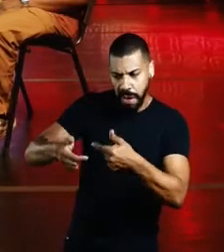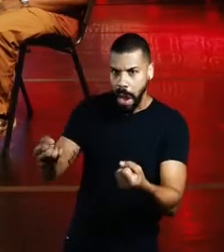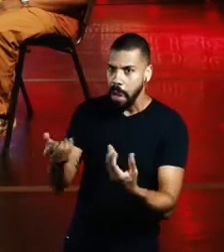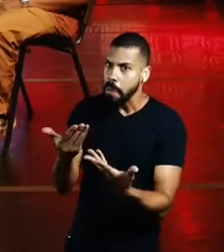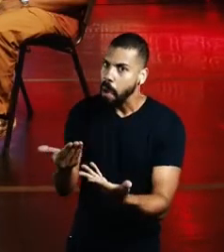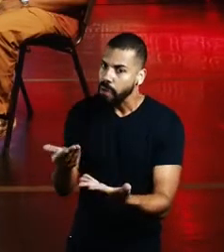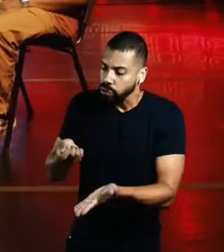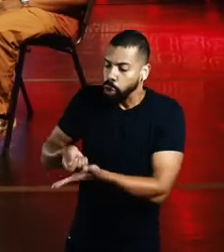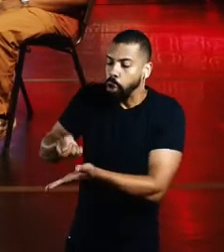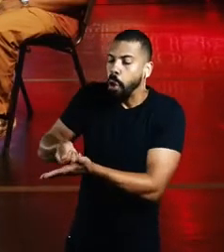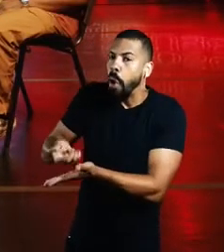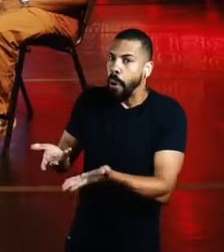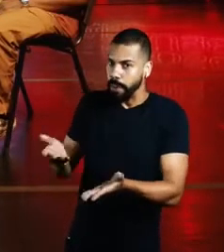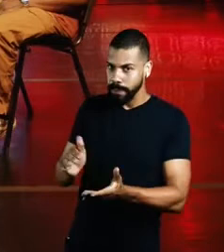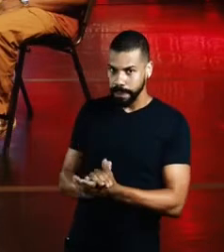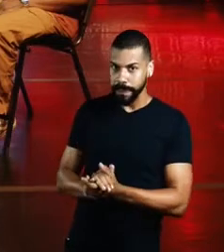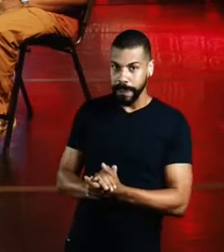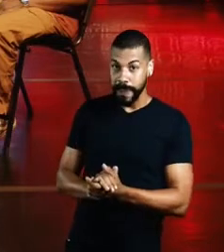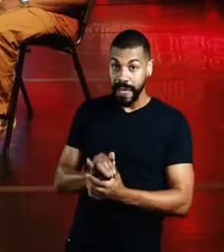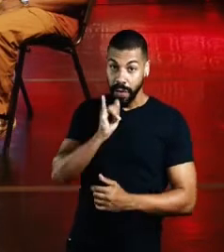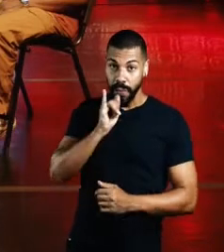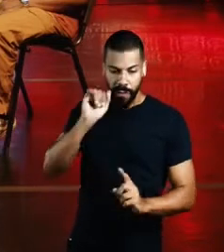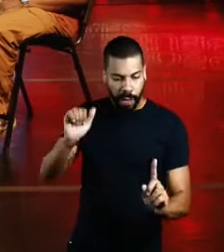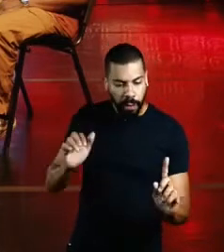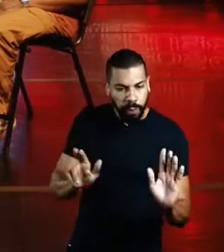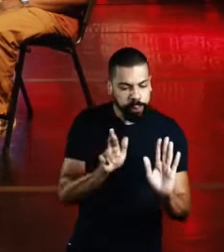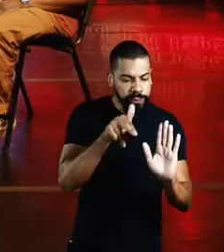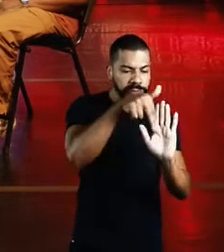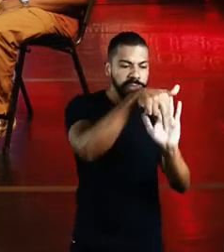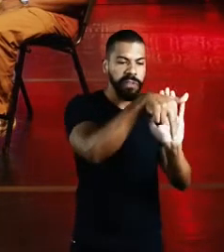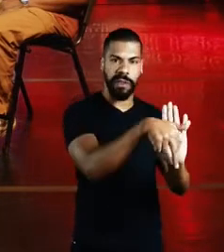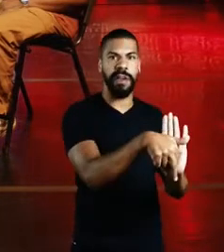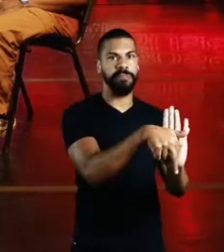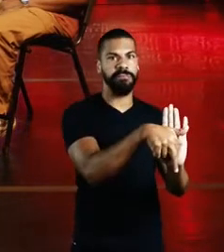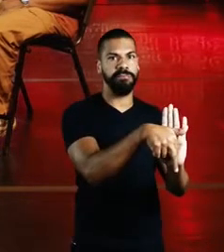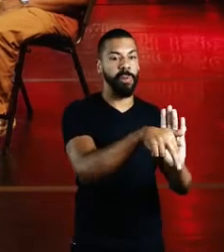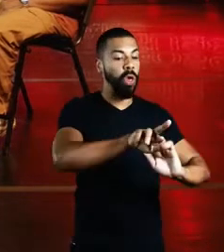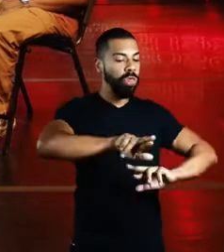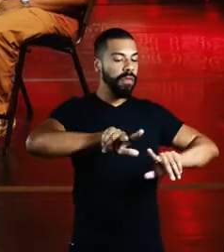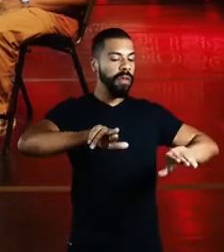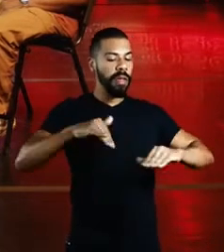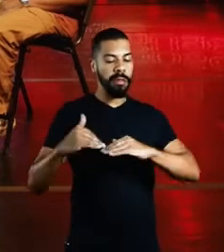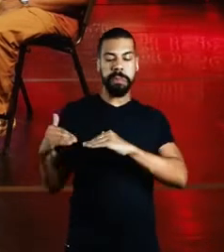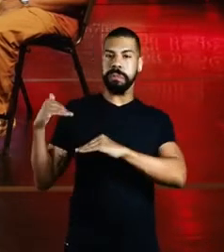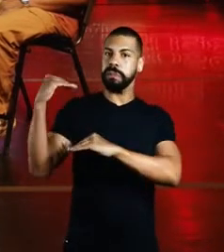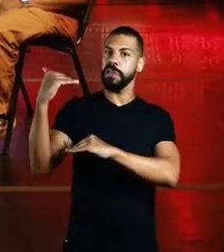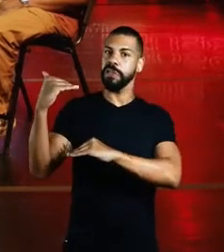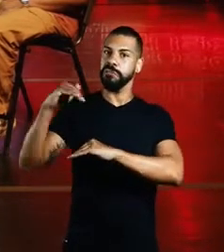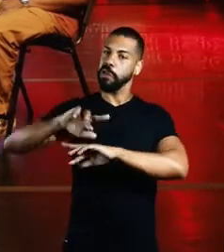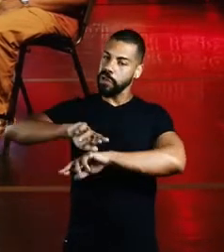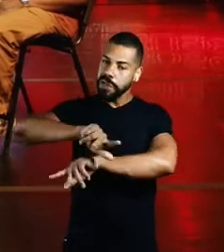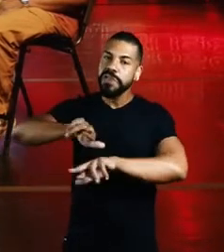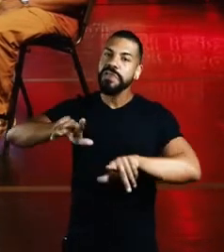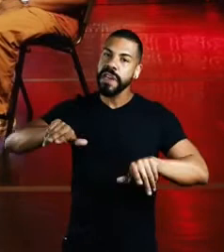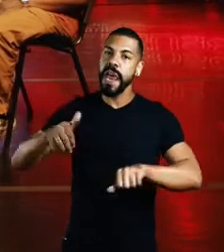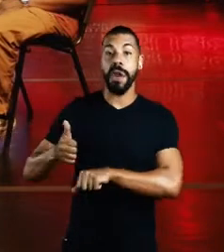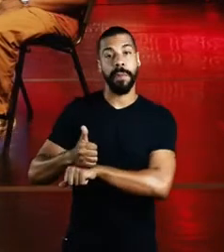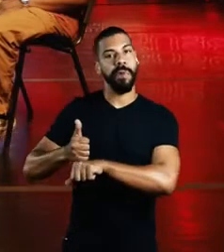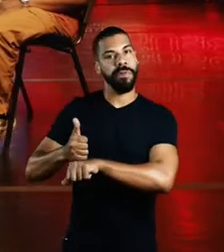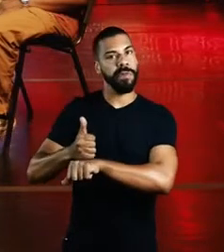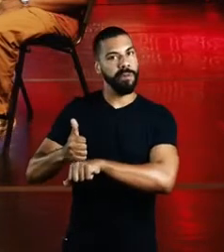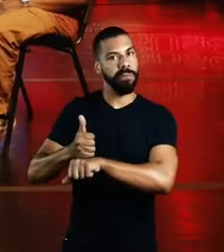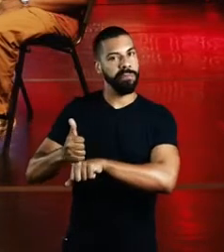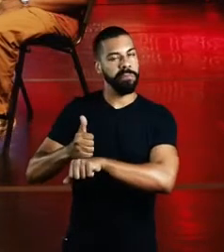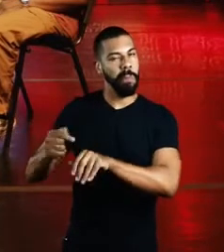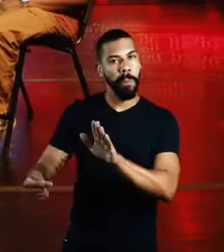que exigir. Para você ser referência, para você ter um diferencial, você tem que ser diferente e profissional,